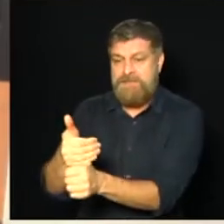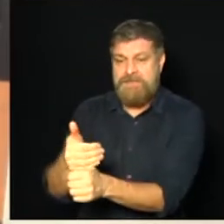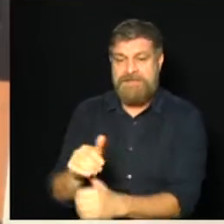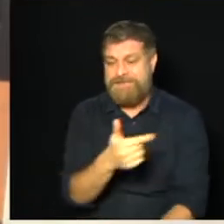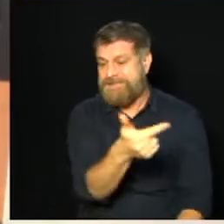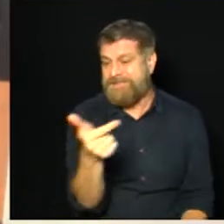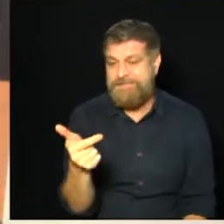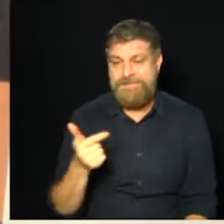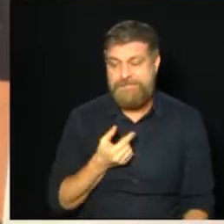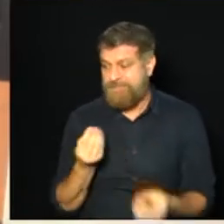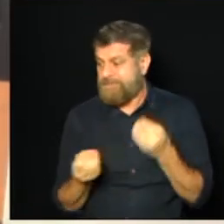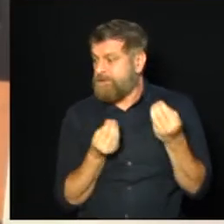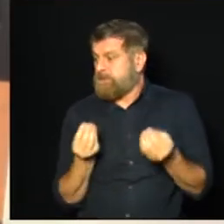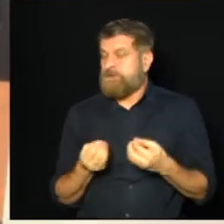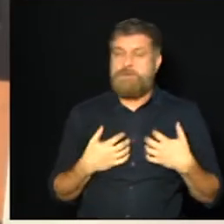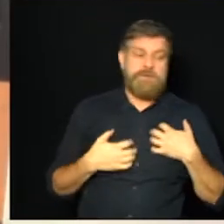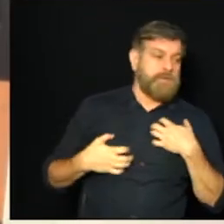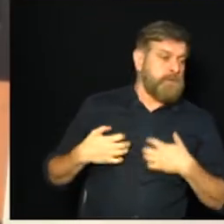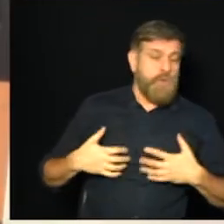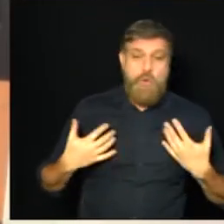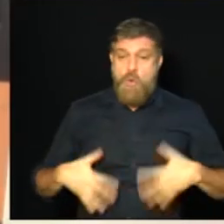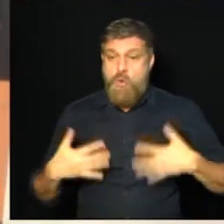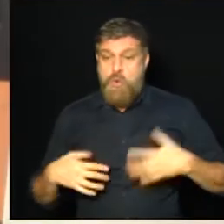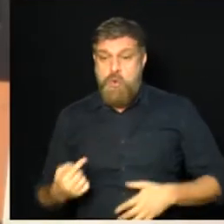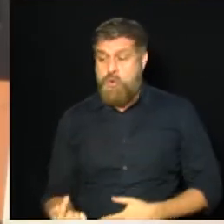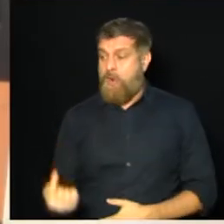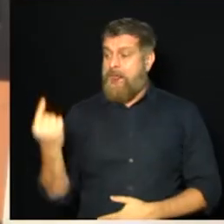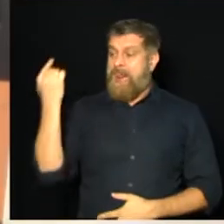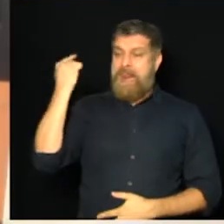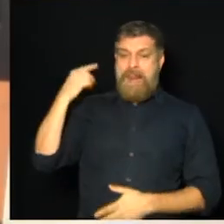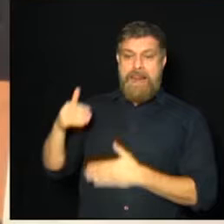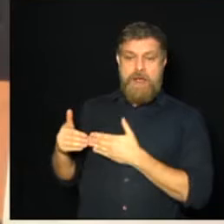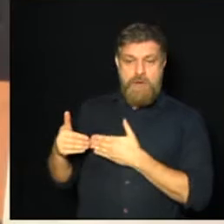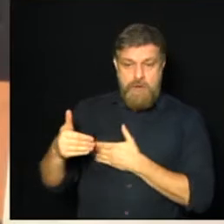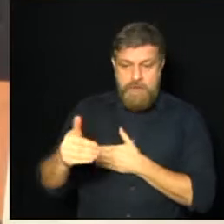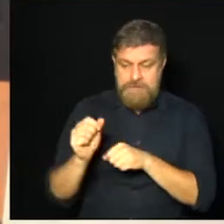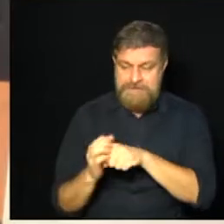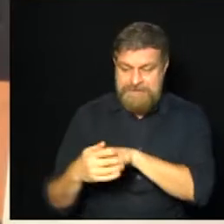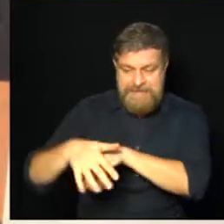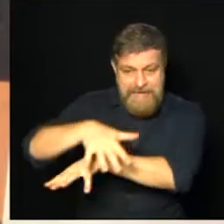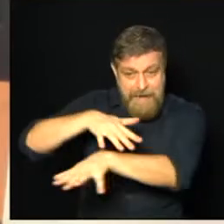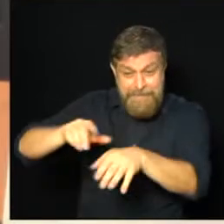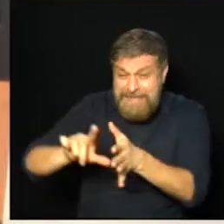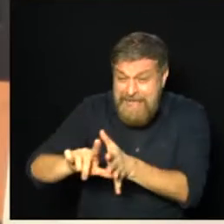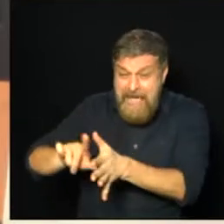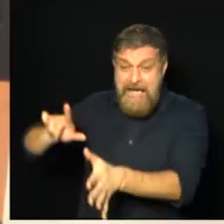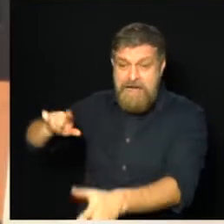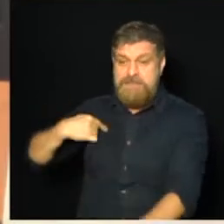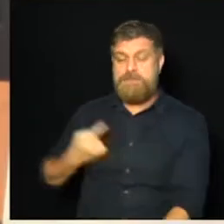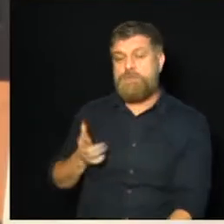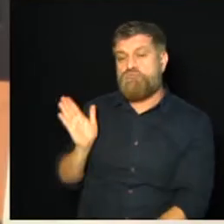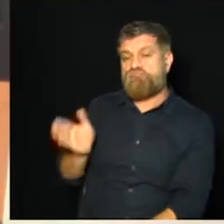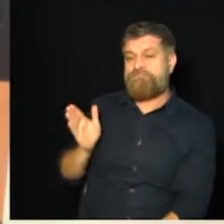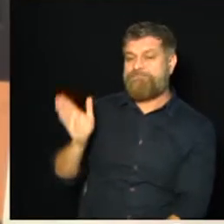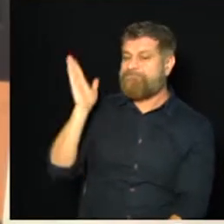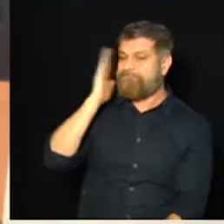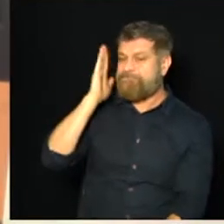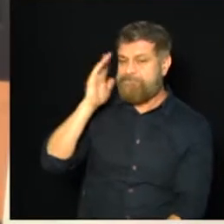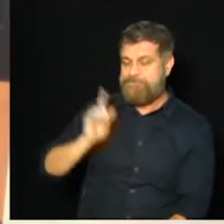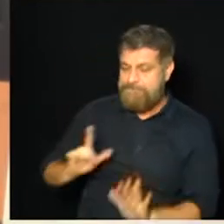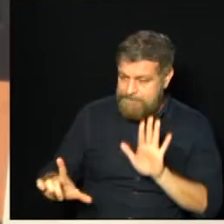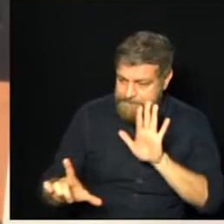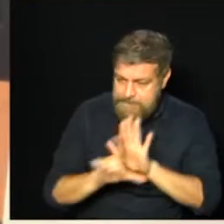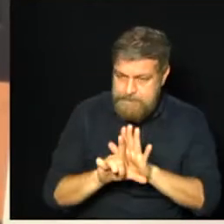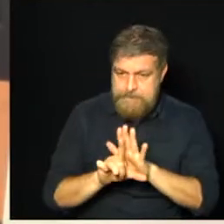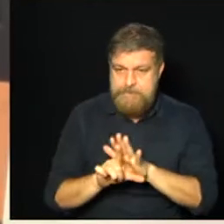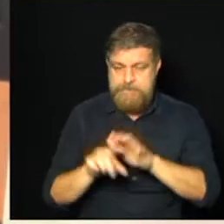no impasse. Quando começou esse problema de cargo, lá atrás, antes da pandemia estourar, a gente já previu, criou a lei da Rede Mário